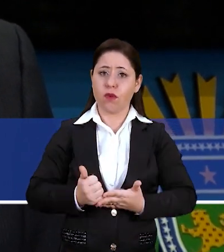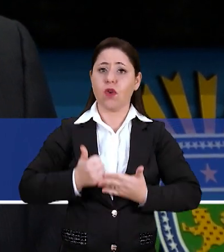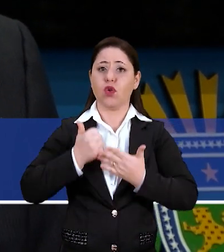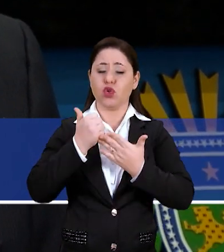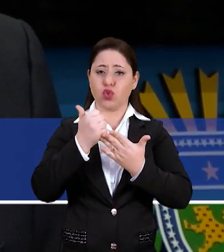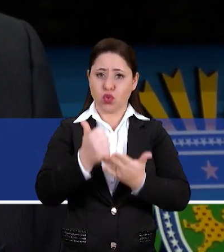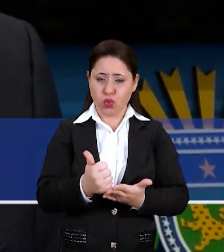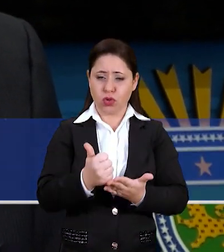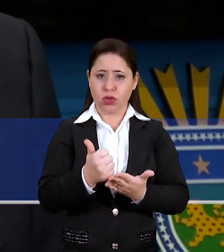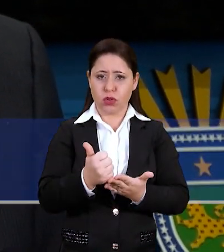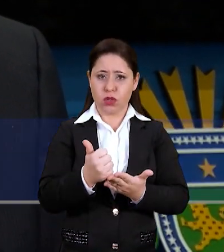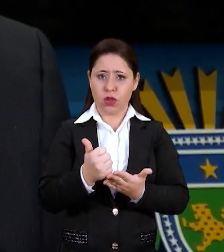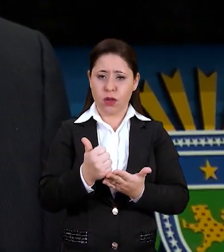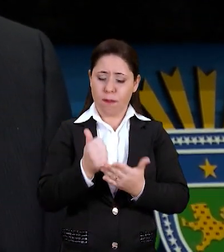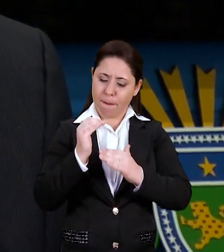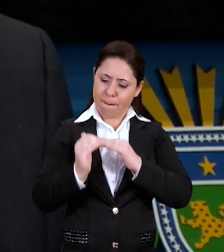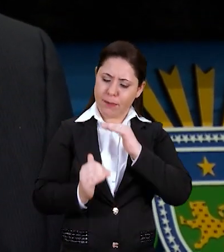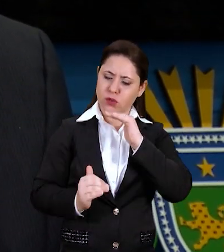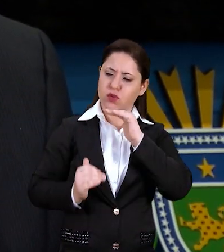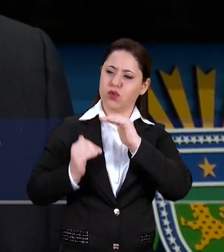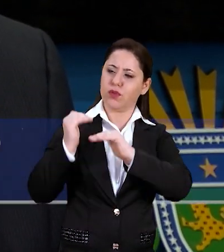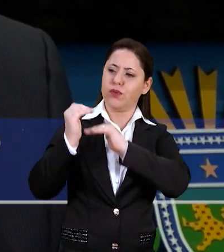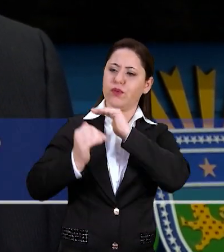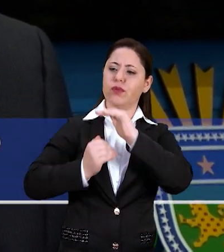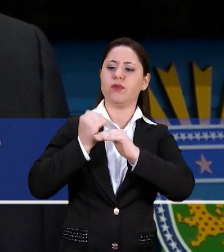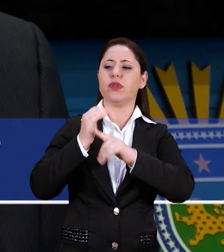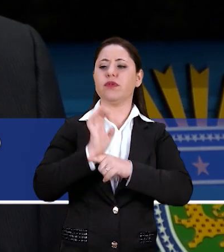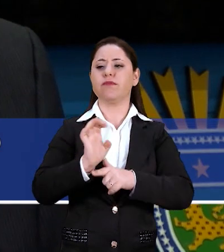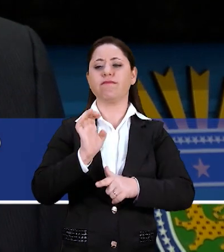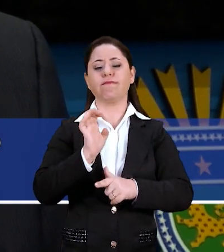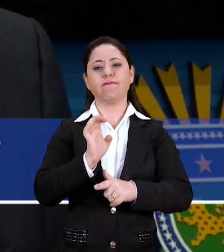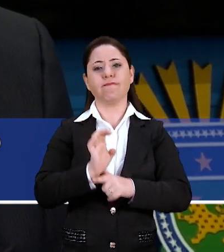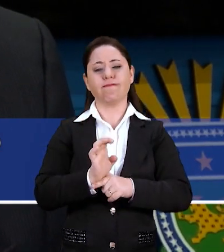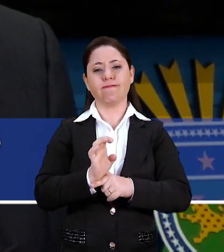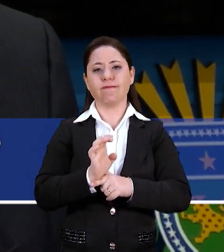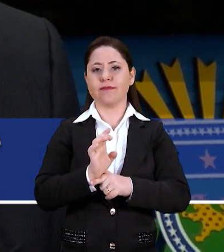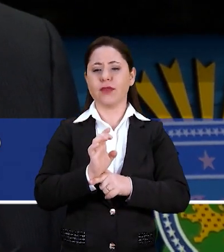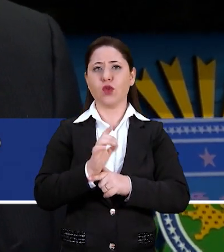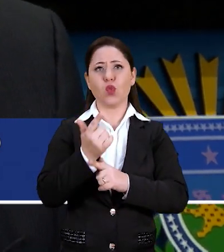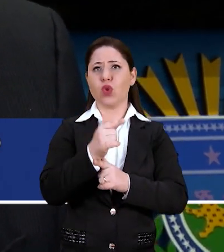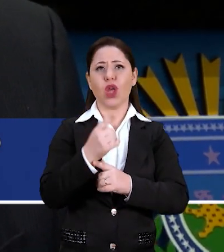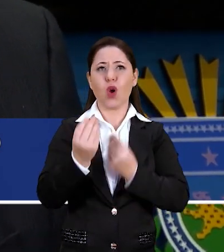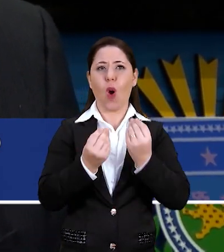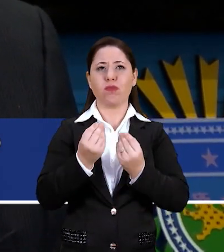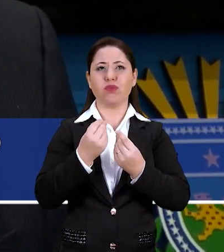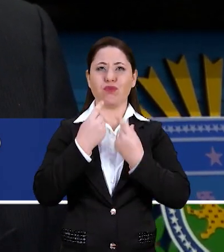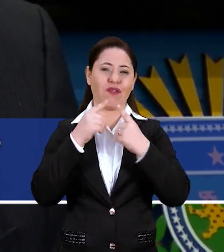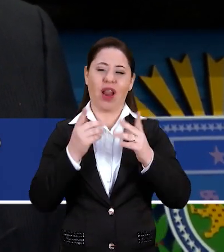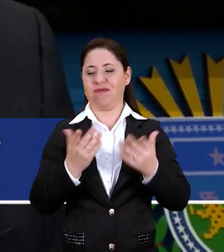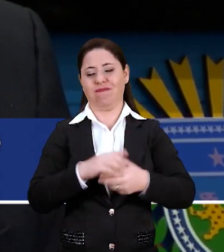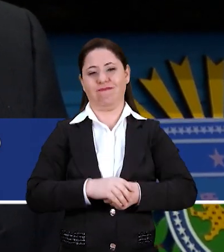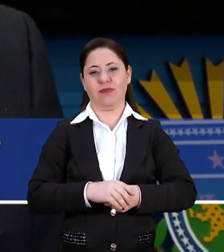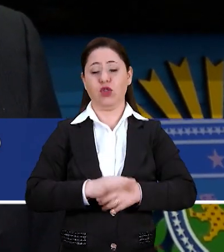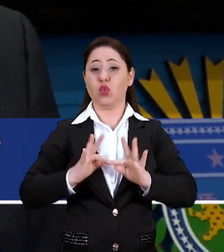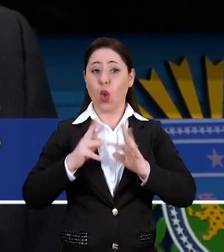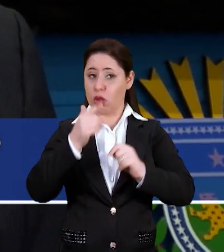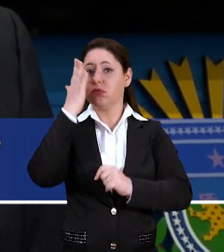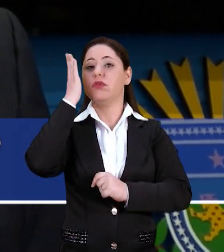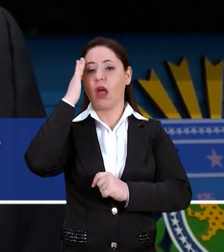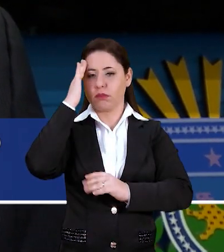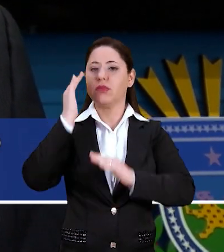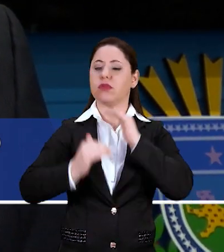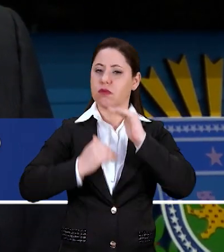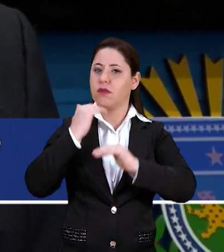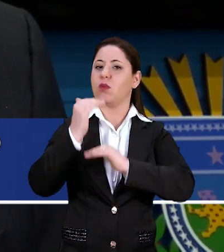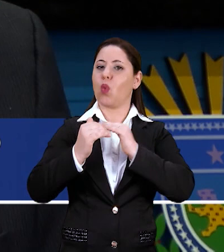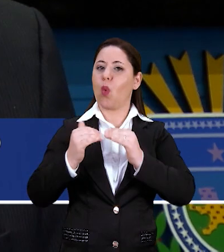contribui para o progresso do Estado. Isso é incontestável e todos nós sabemos que o